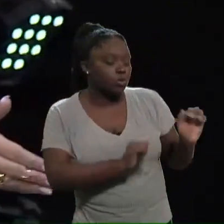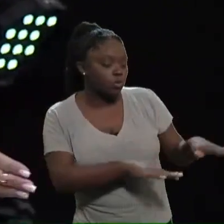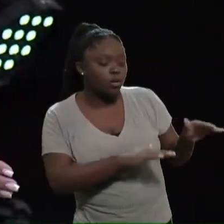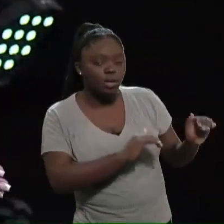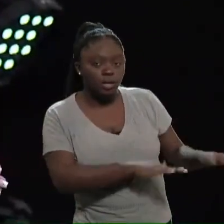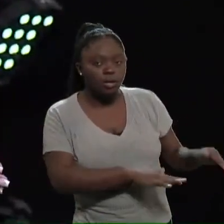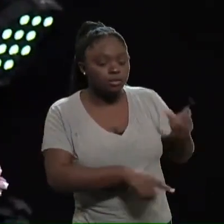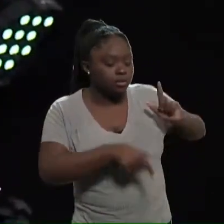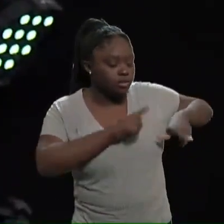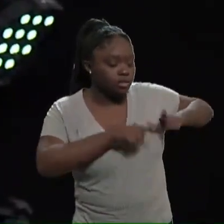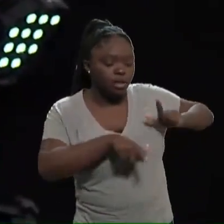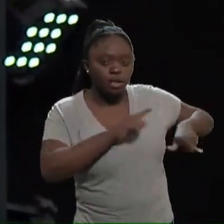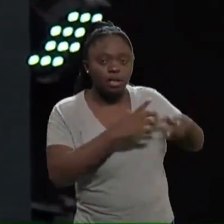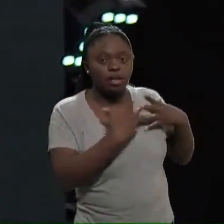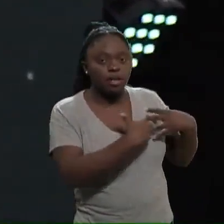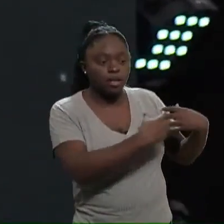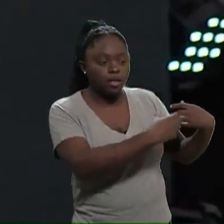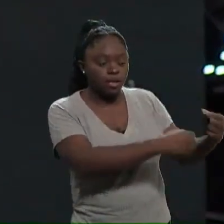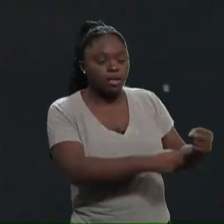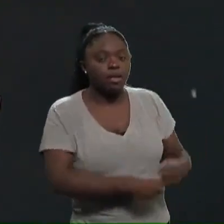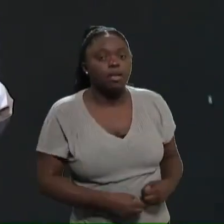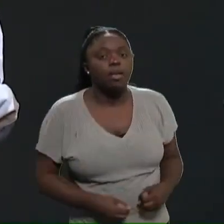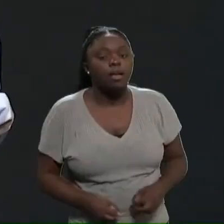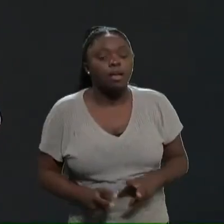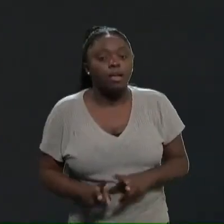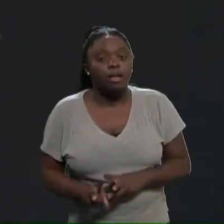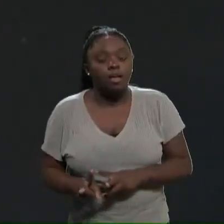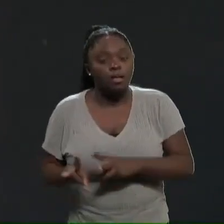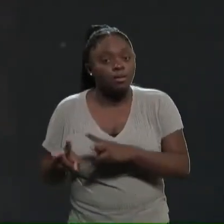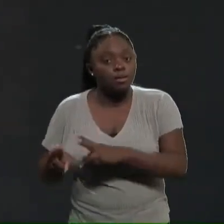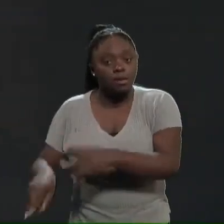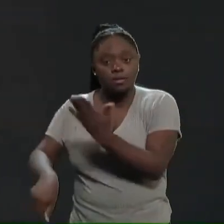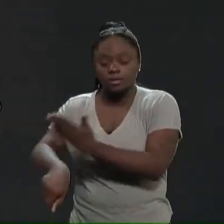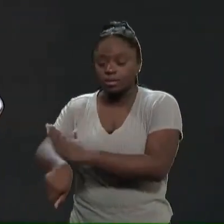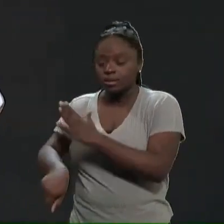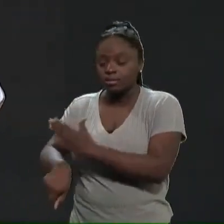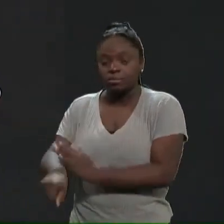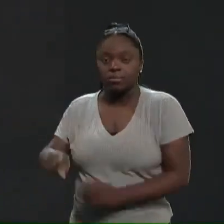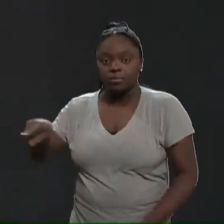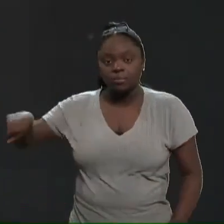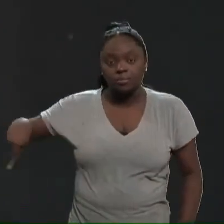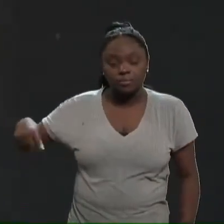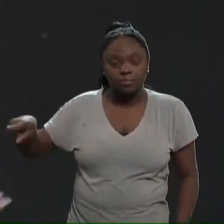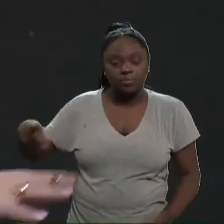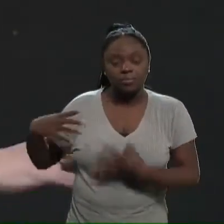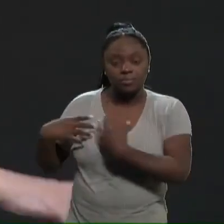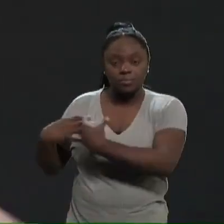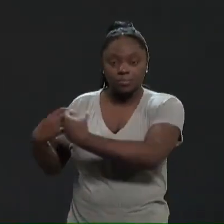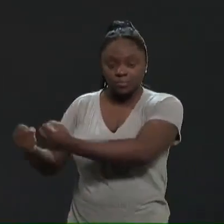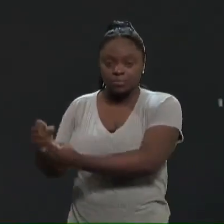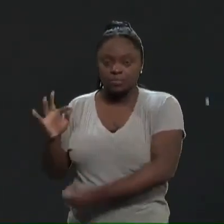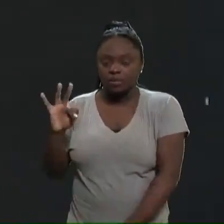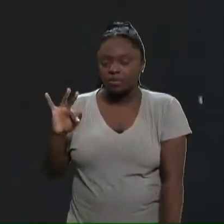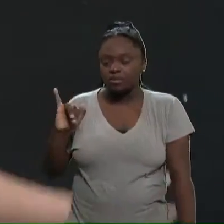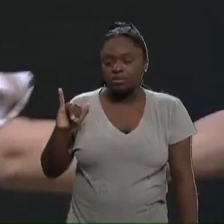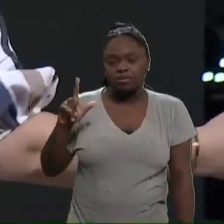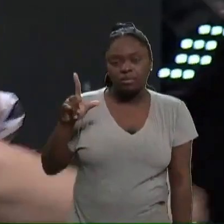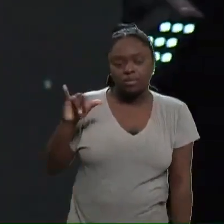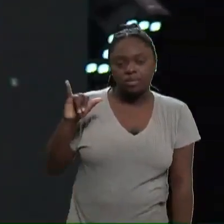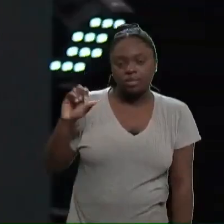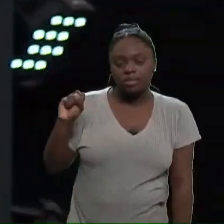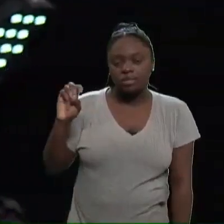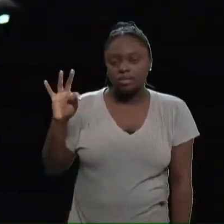Israel recebe é o mesmo treinamento que os filisteus recebem. Treinamento de batalha